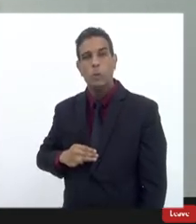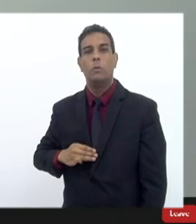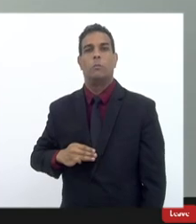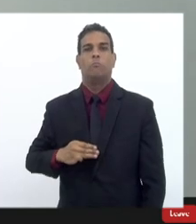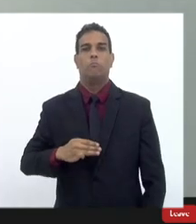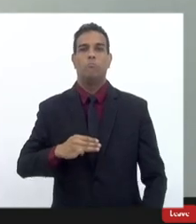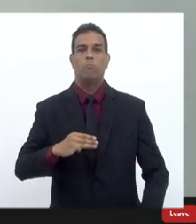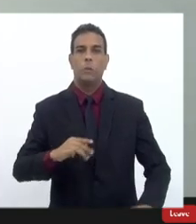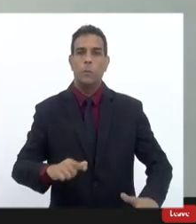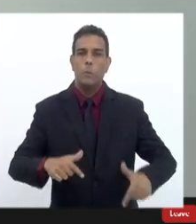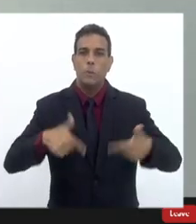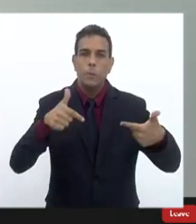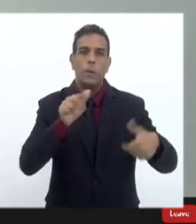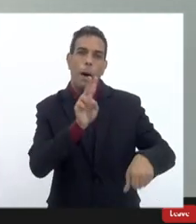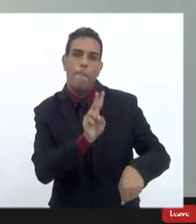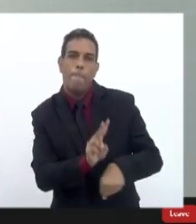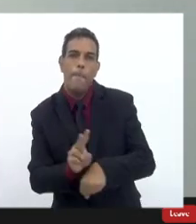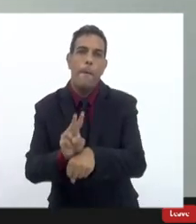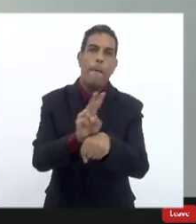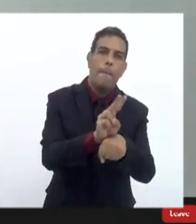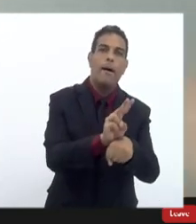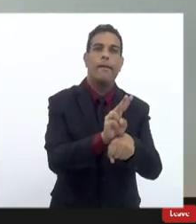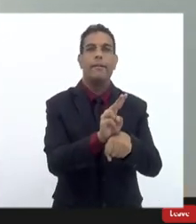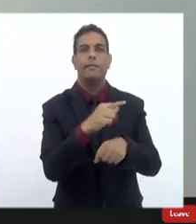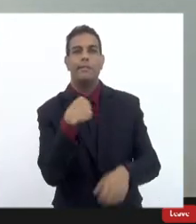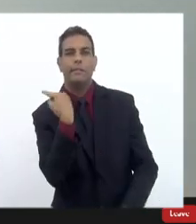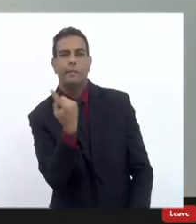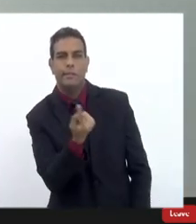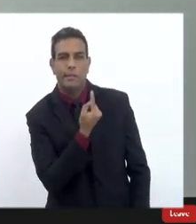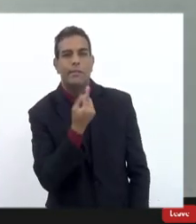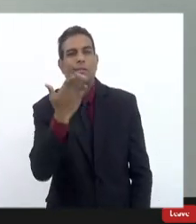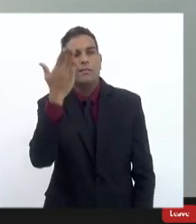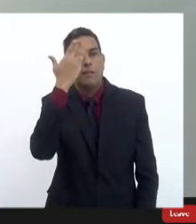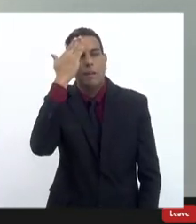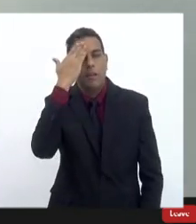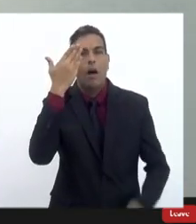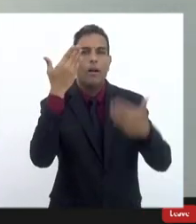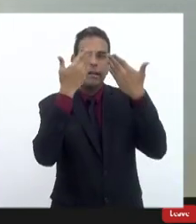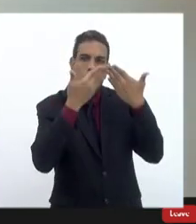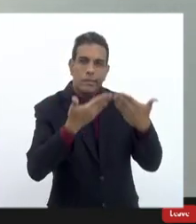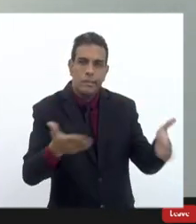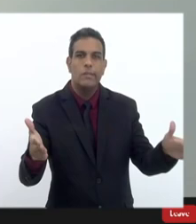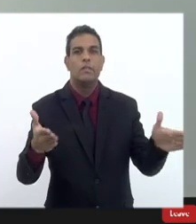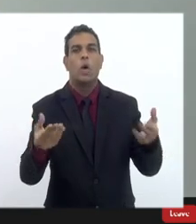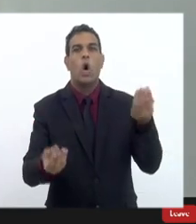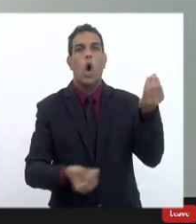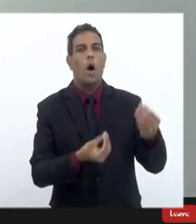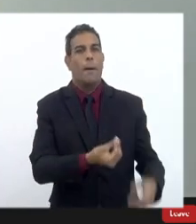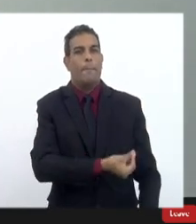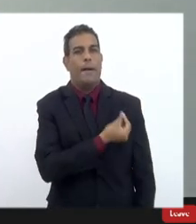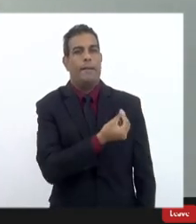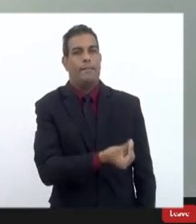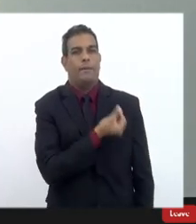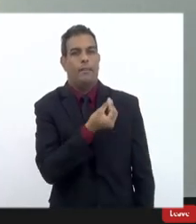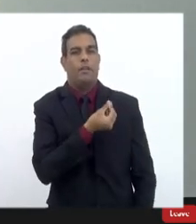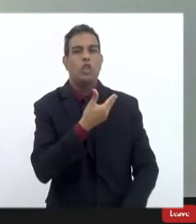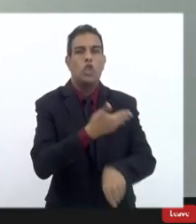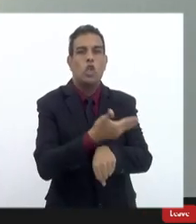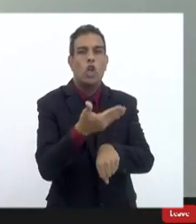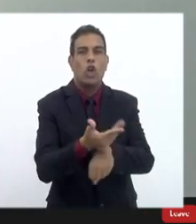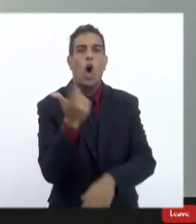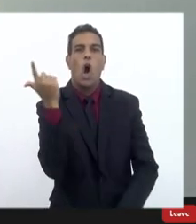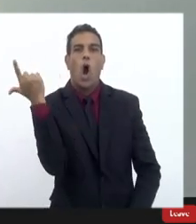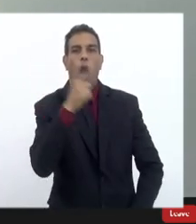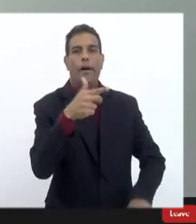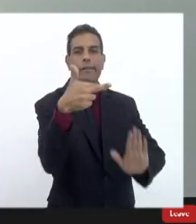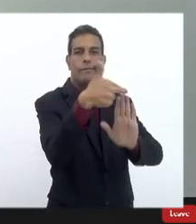coletiva, não de um vigilantismo, mas de um senso de coesão social, de participação de todos, para que os protocolos